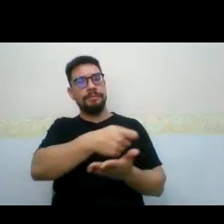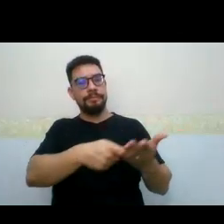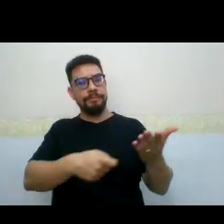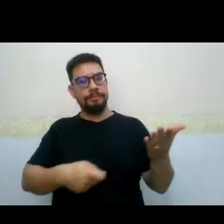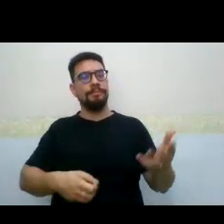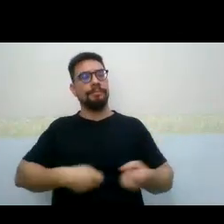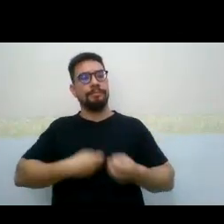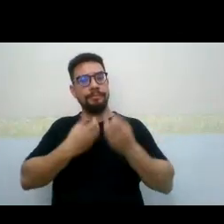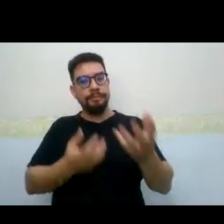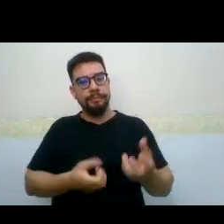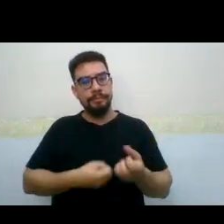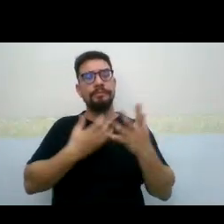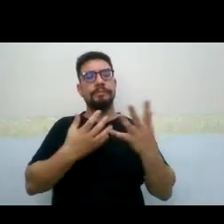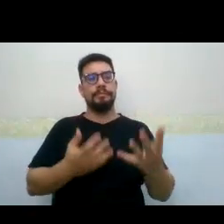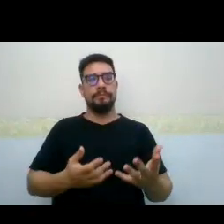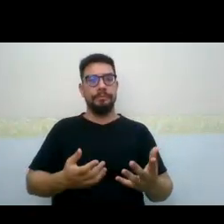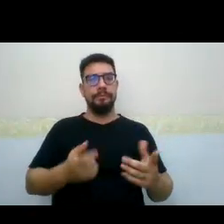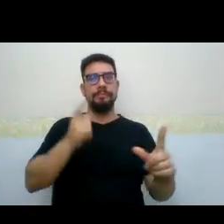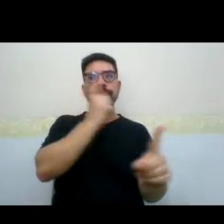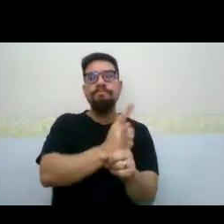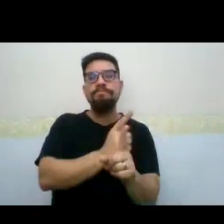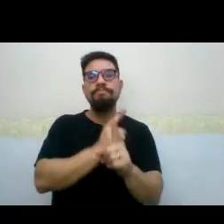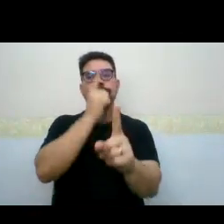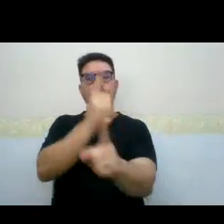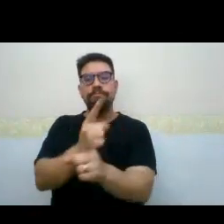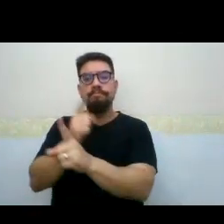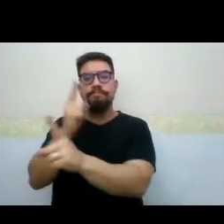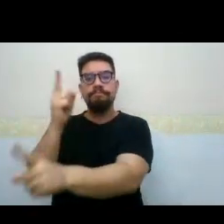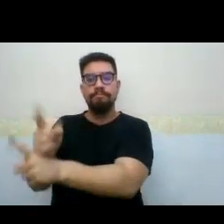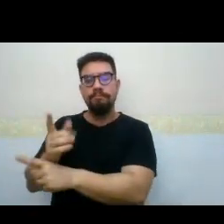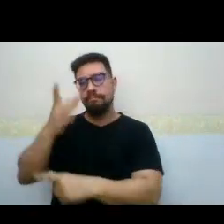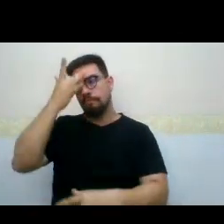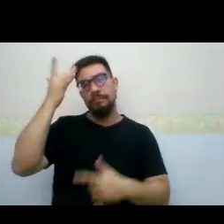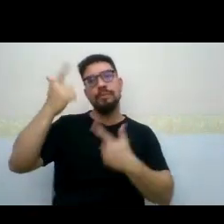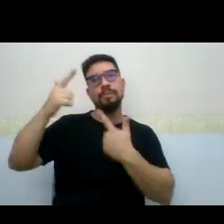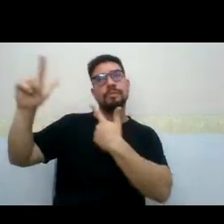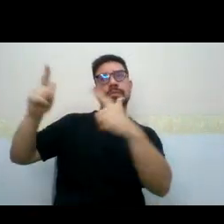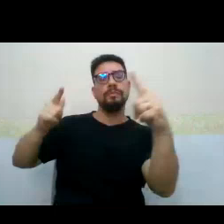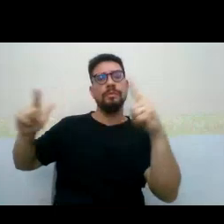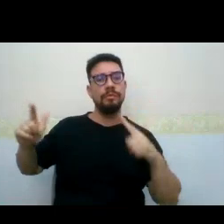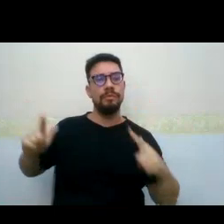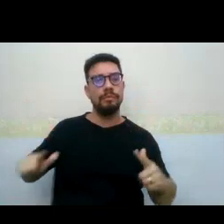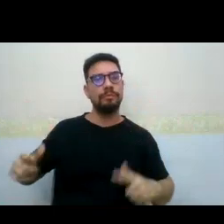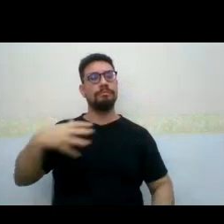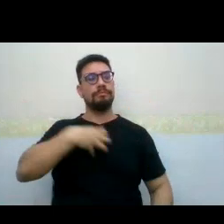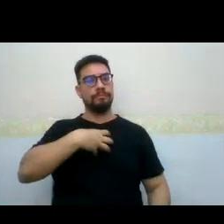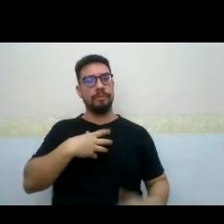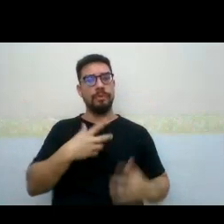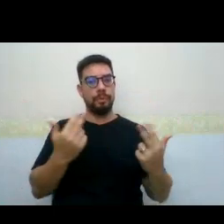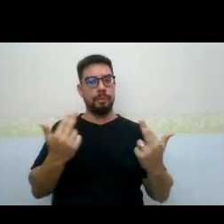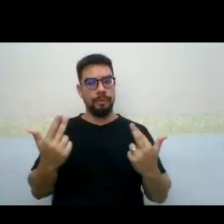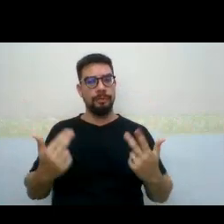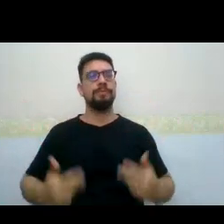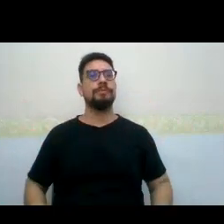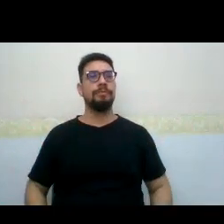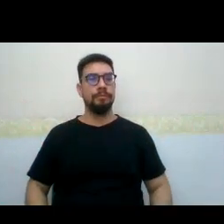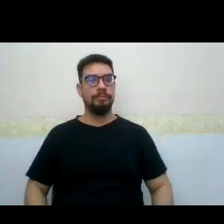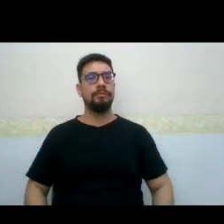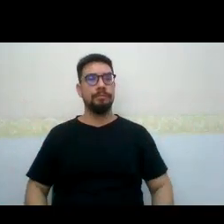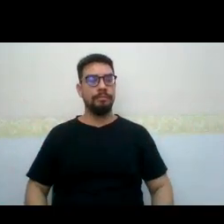vai descobrindo que outras pessoas em outras localidades estão passando pelo mesmo. Aí já é